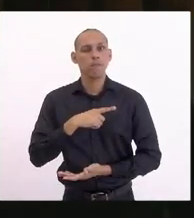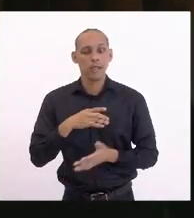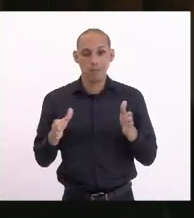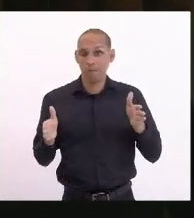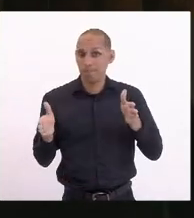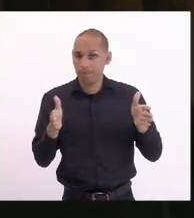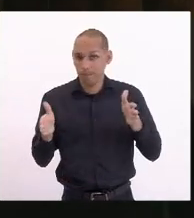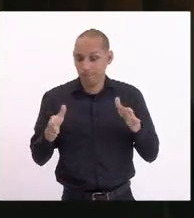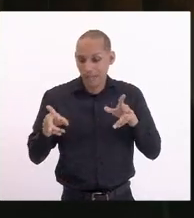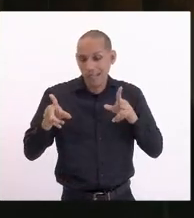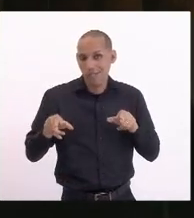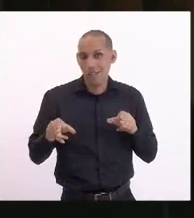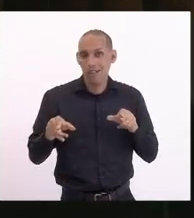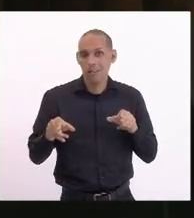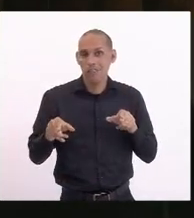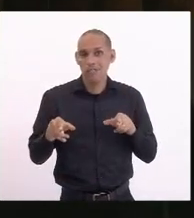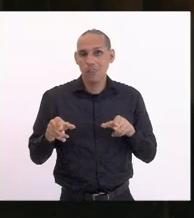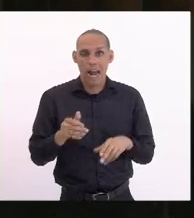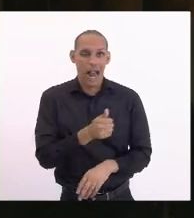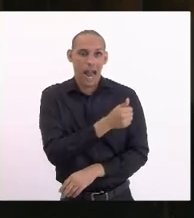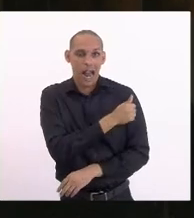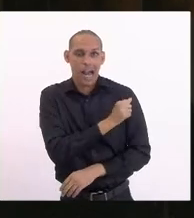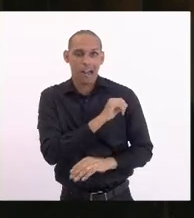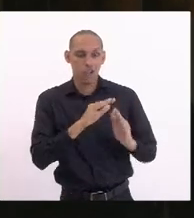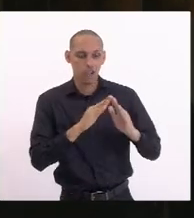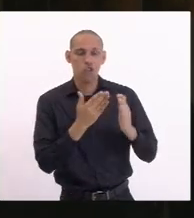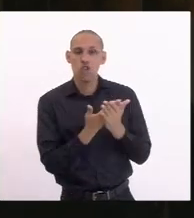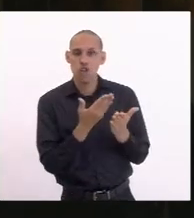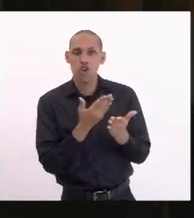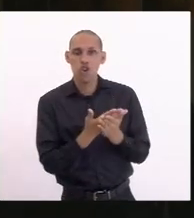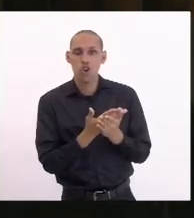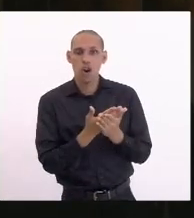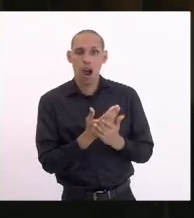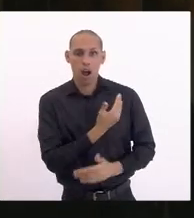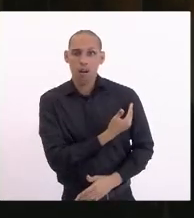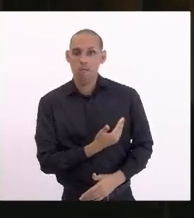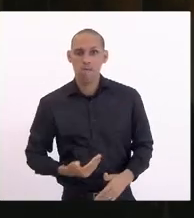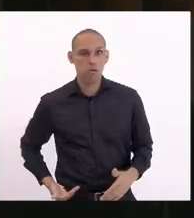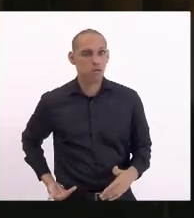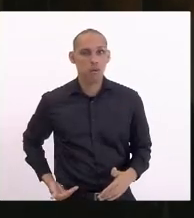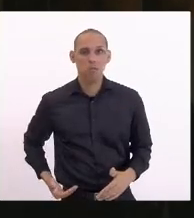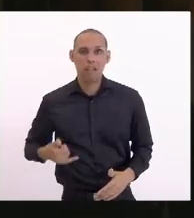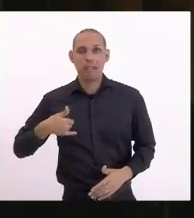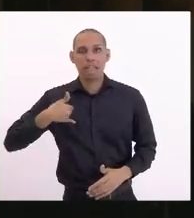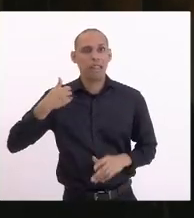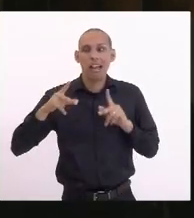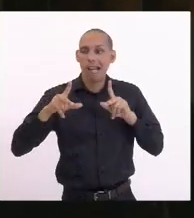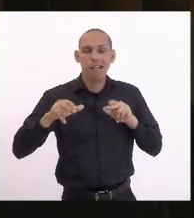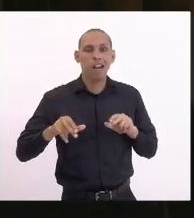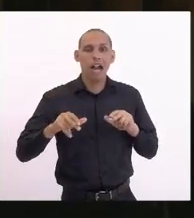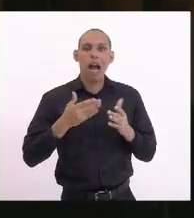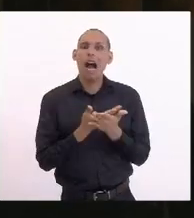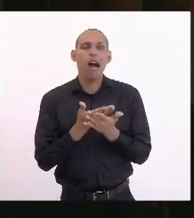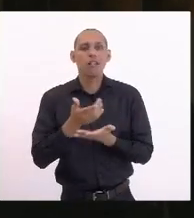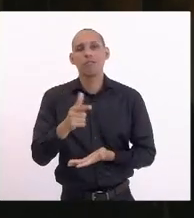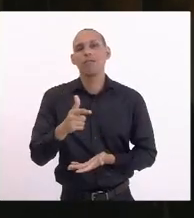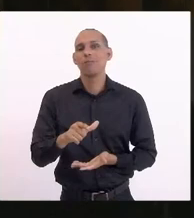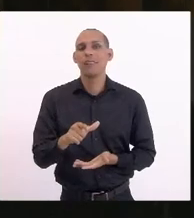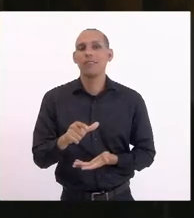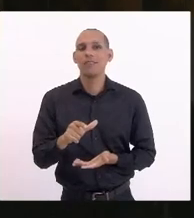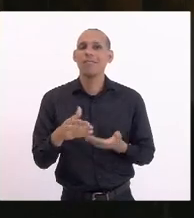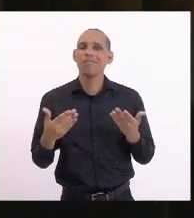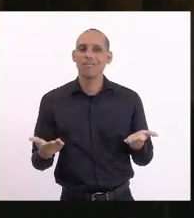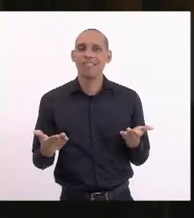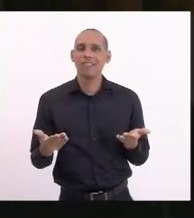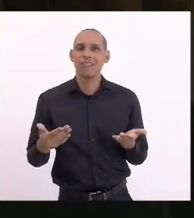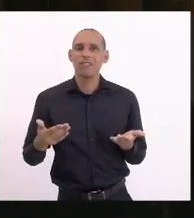mesmas crianças da escola pública, da mesma faixa etária, não tiveram aula. Vamos exemplificar. Uma